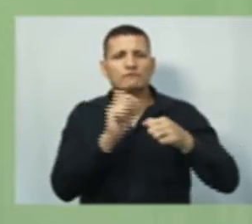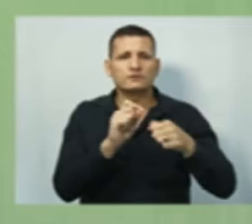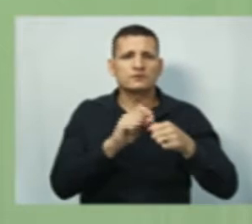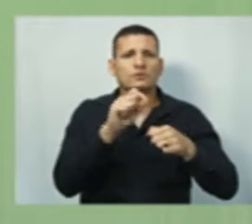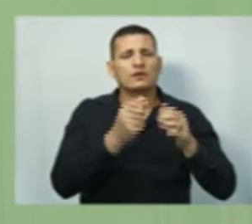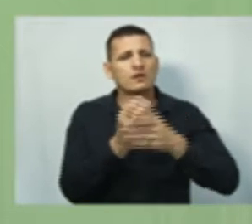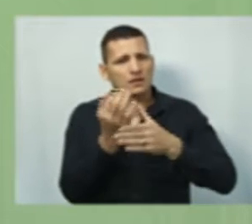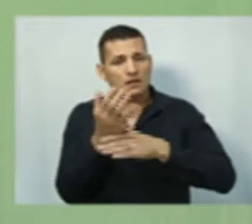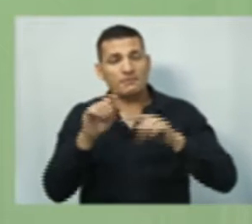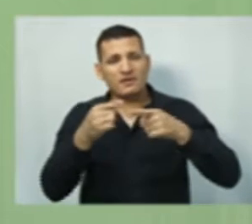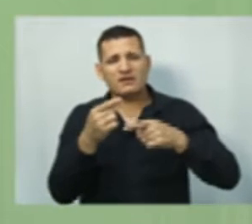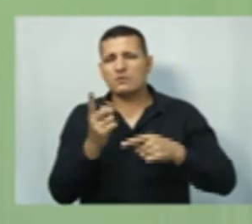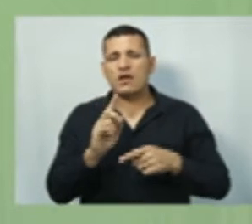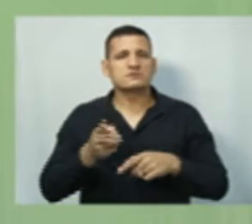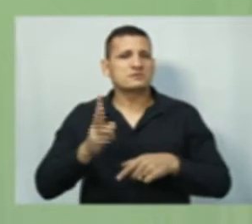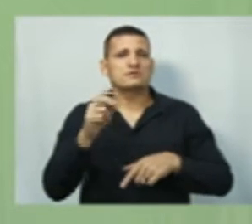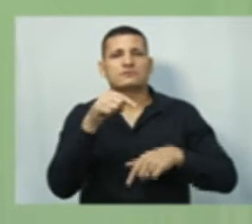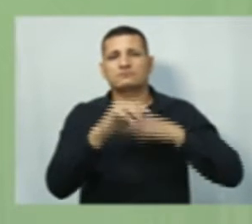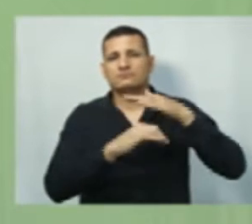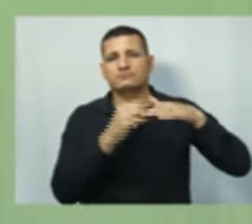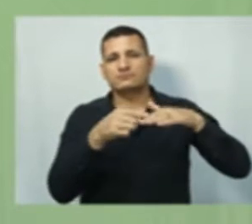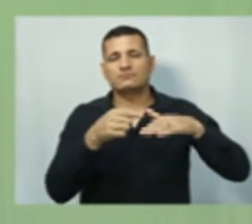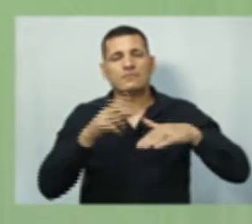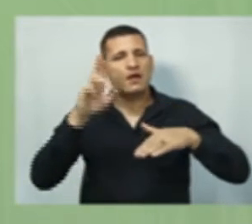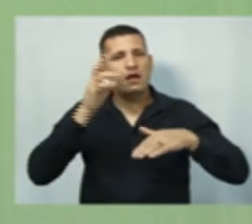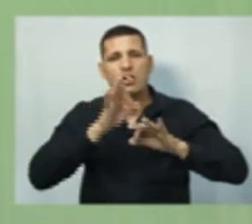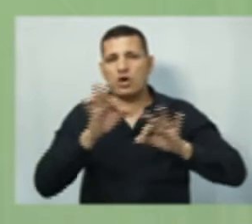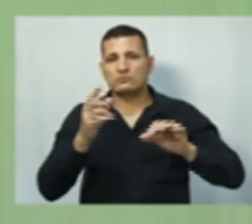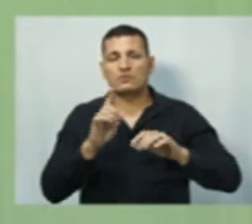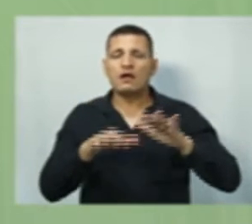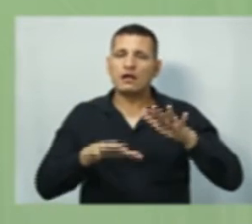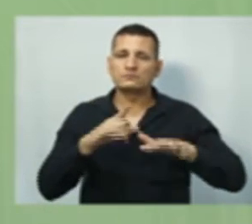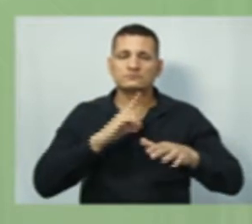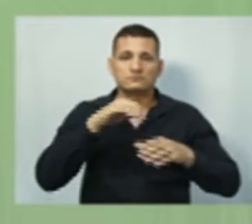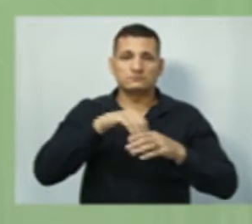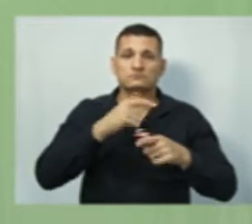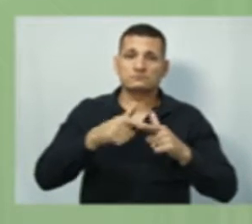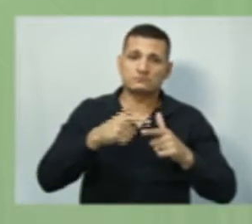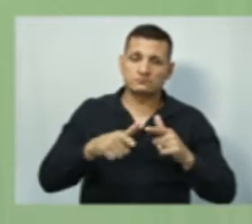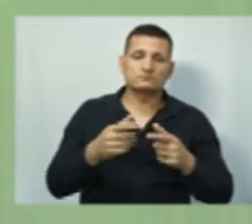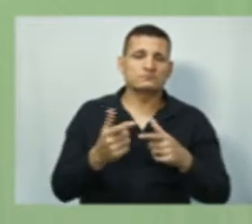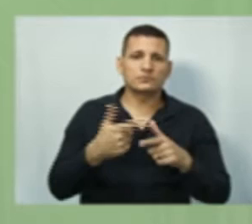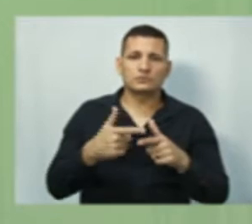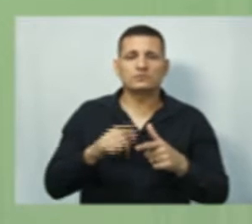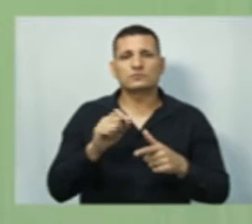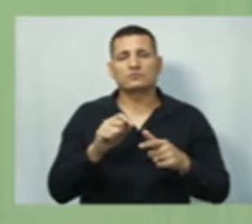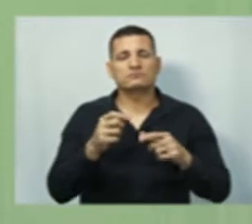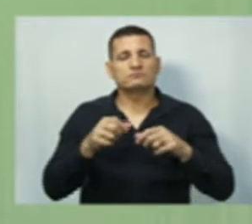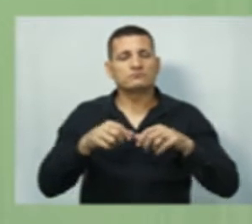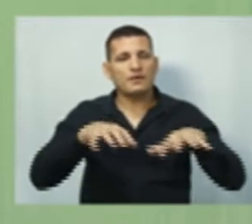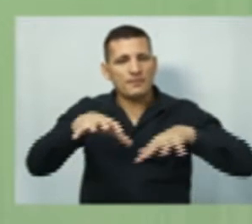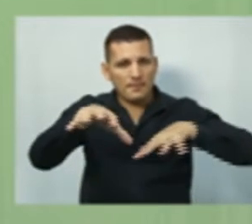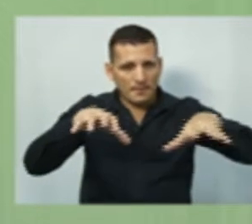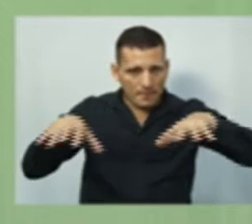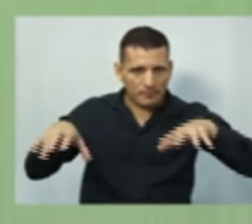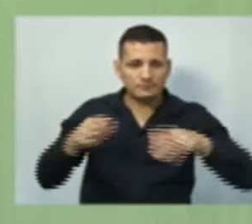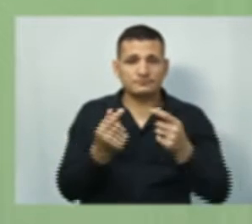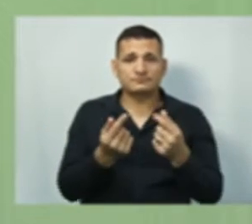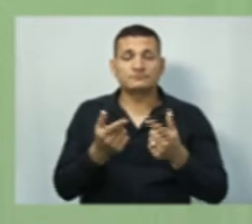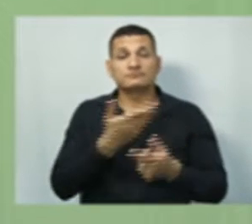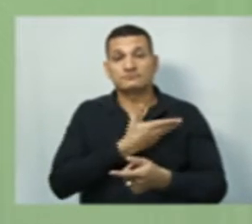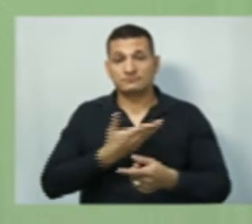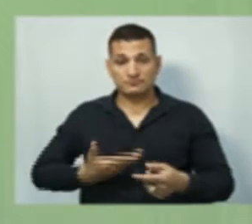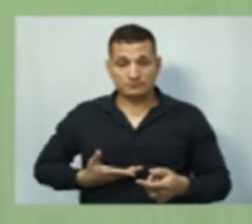decisão do mercado é ótima. Às vezes eles não levam a alguns problemas, por exemplo, problemas de distribuição de renda. O governo, nesse